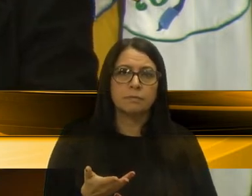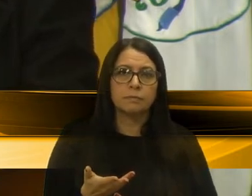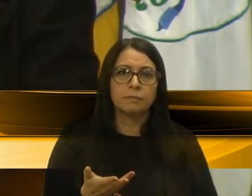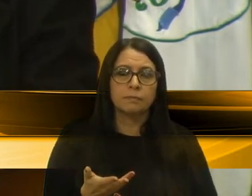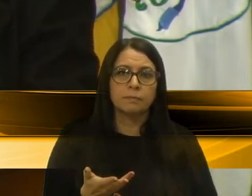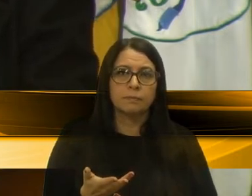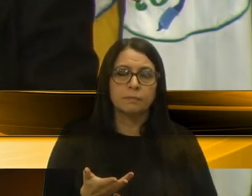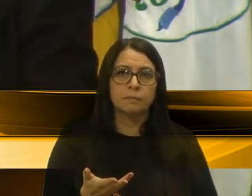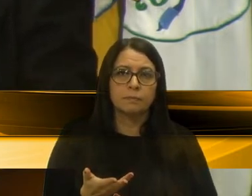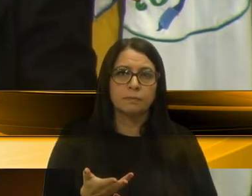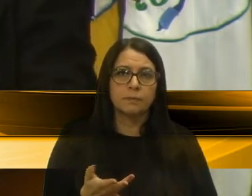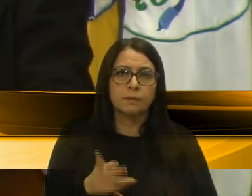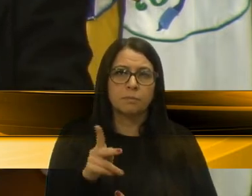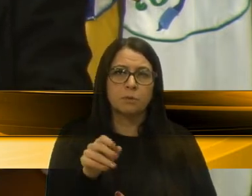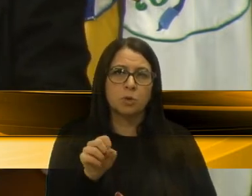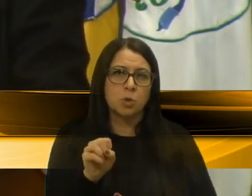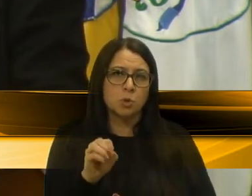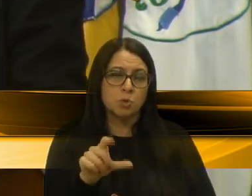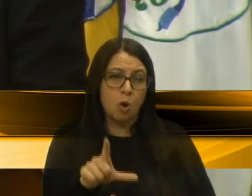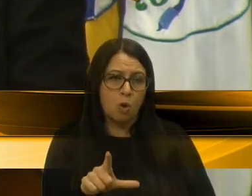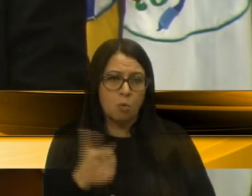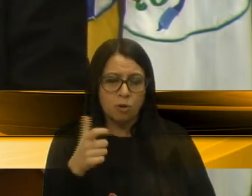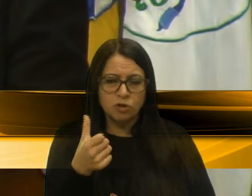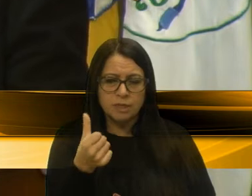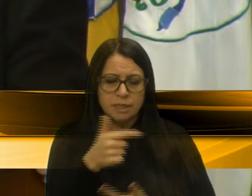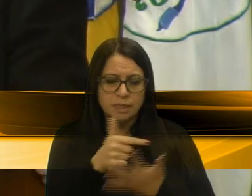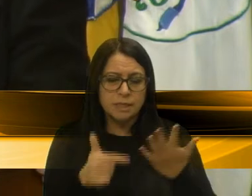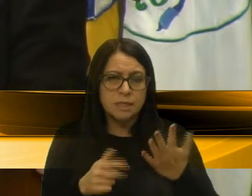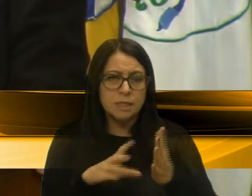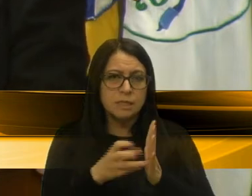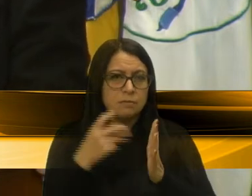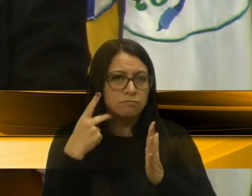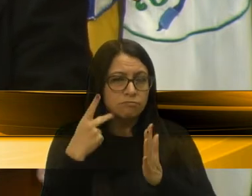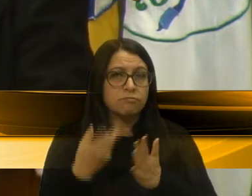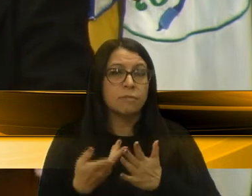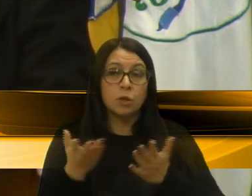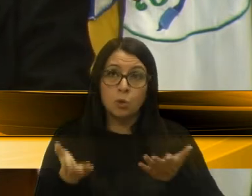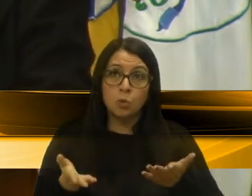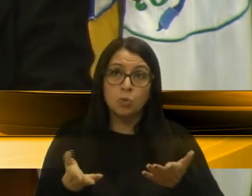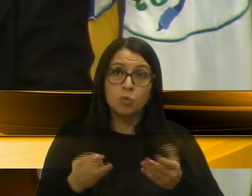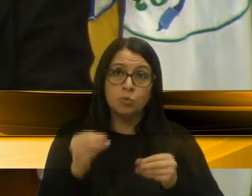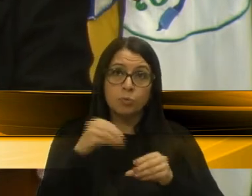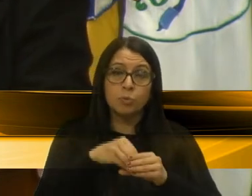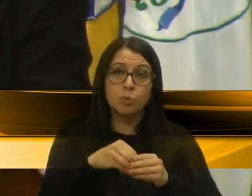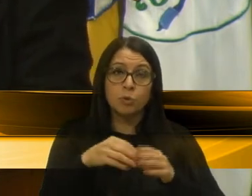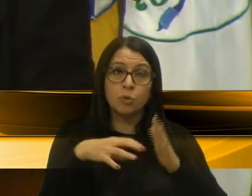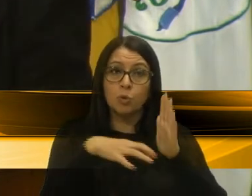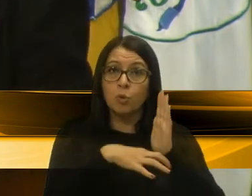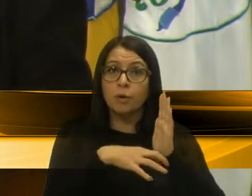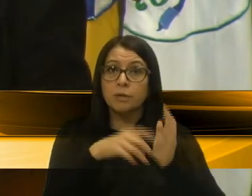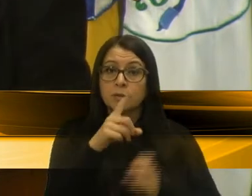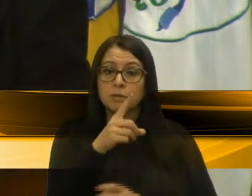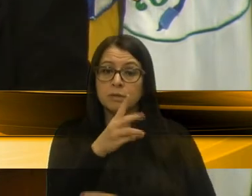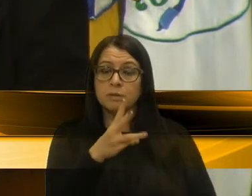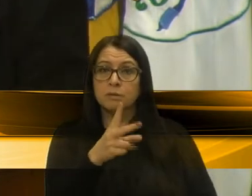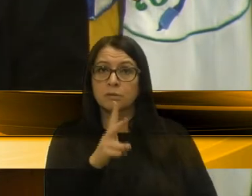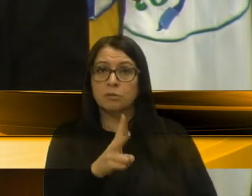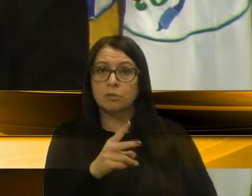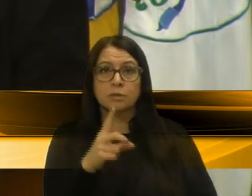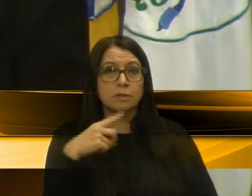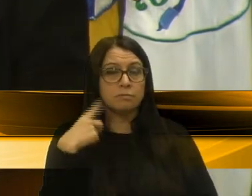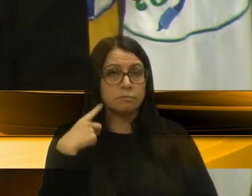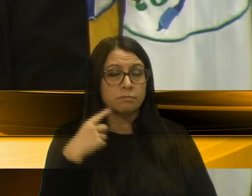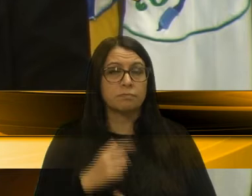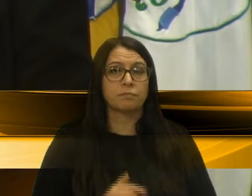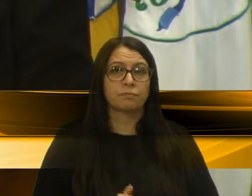a PSOL, acho que também, são 6 partidos, né? E que hoje compõe no Congresso Nacional 132